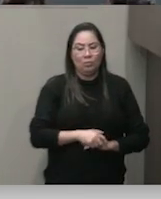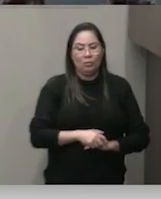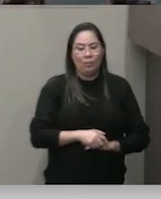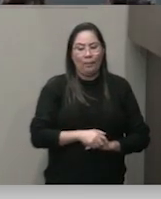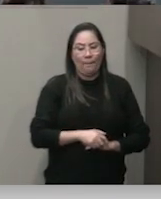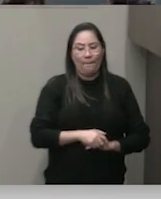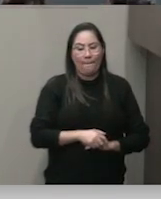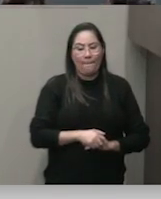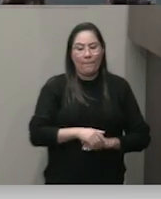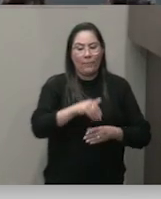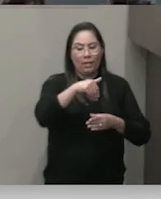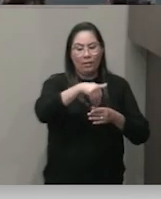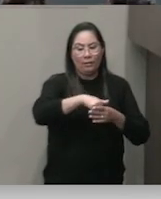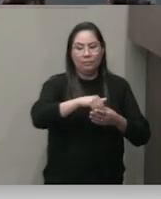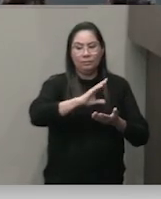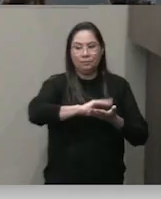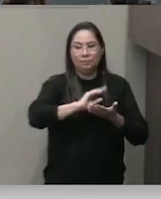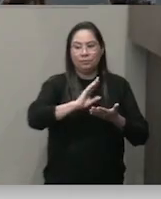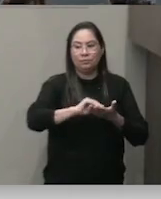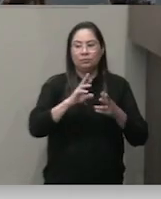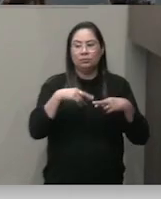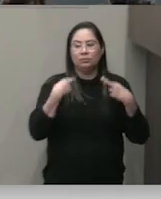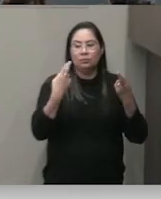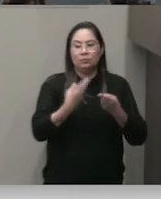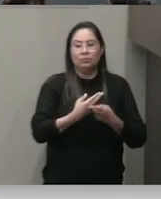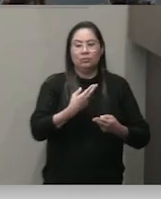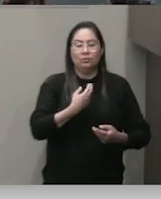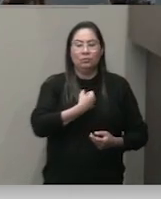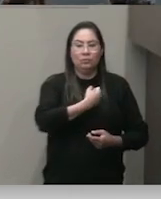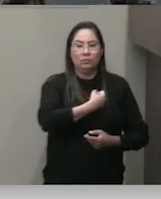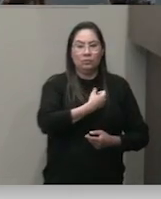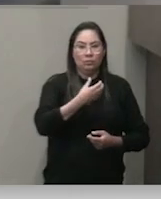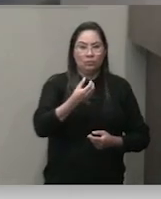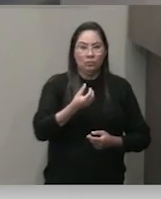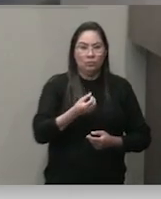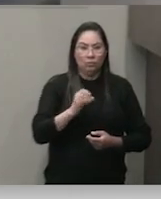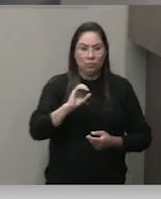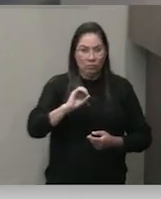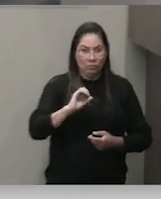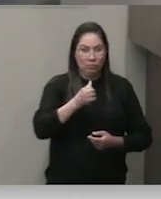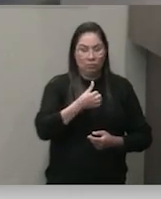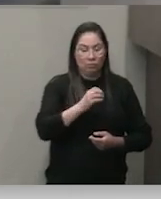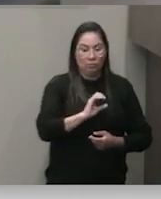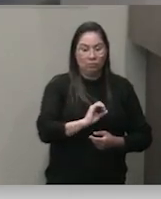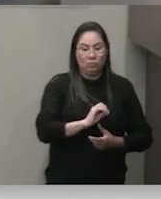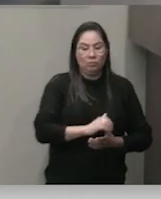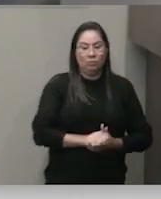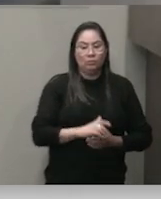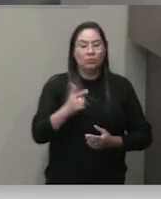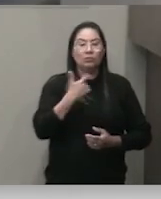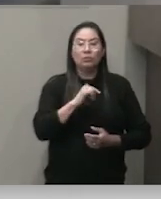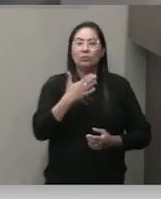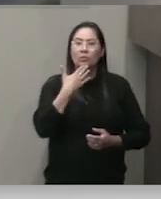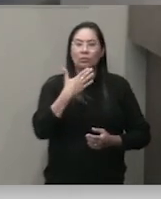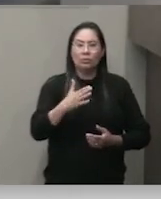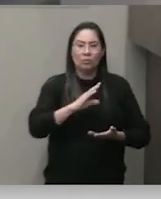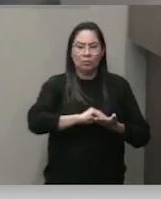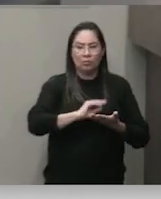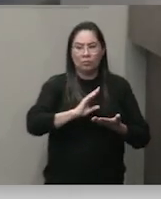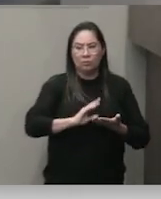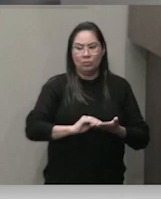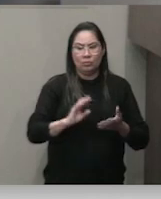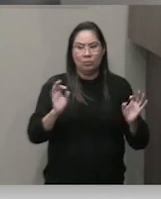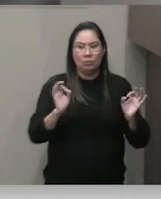expediente, votação da ata da reunião plenária de número 060, não havendo requerimento de leitura da ata e